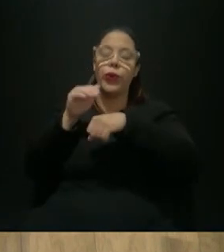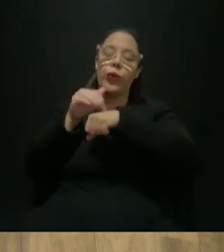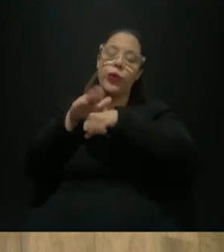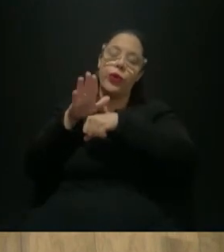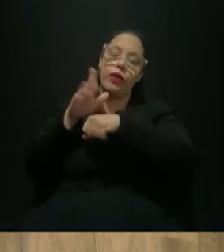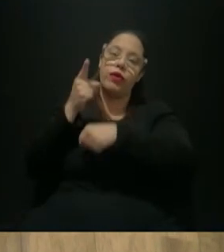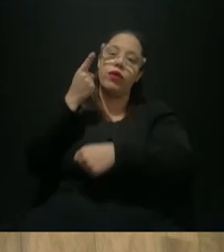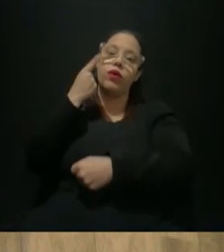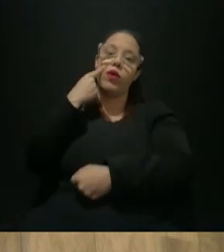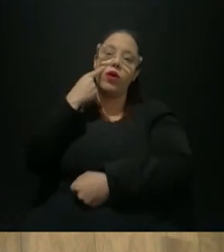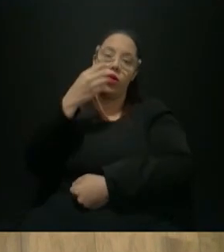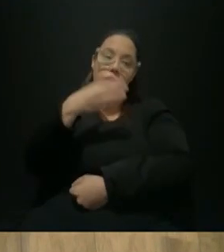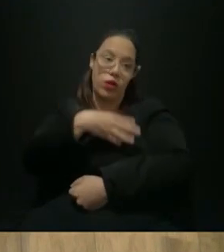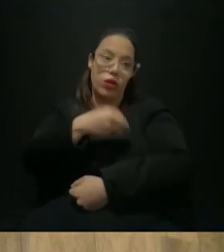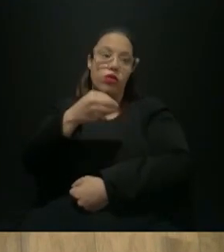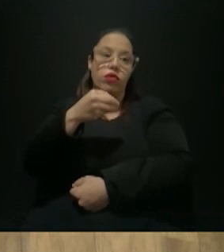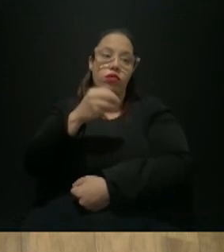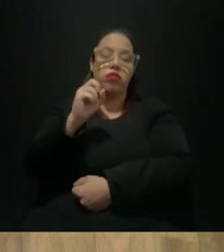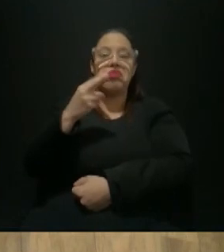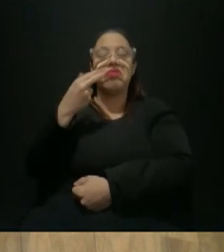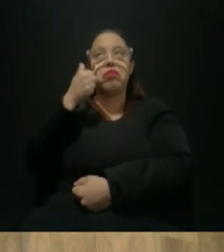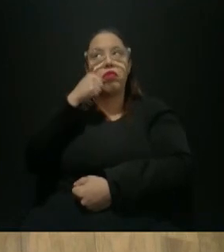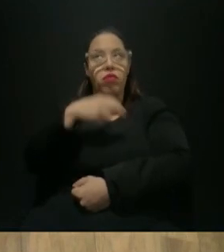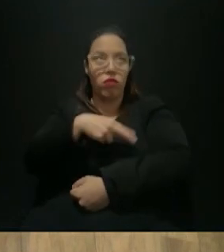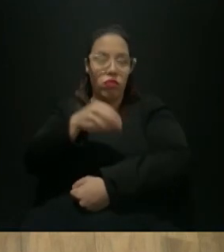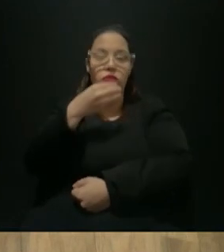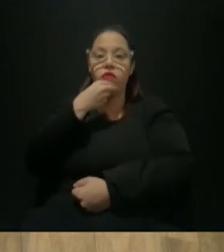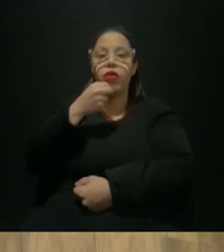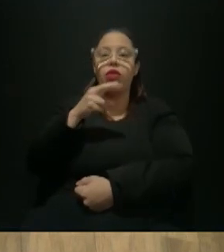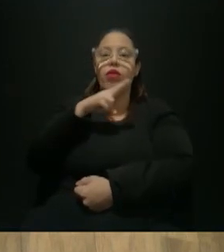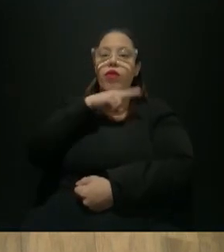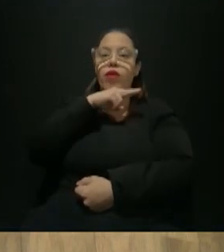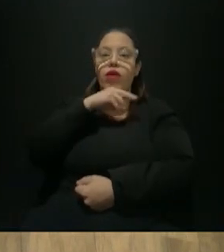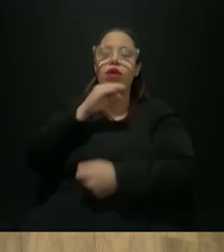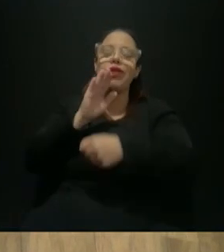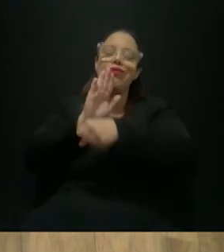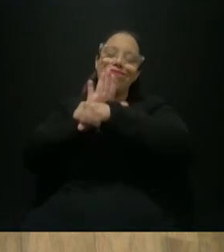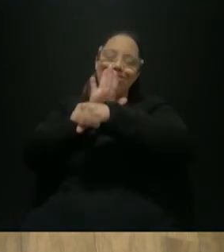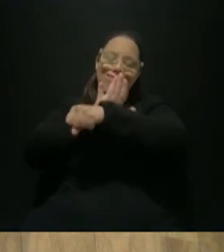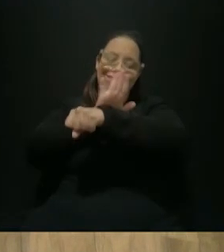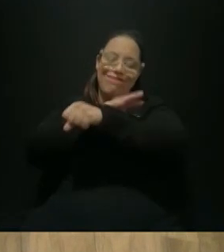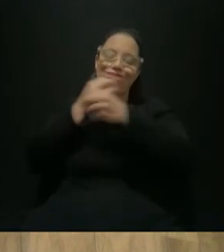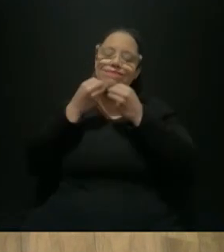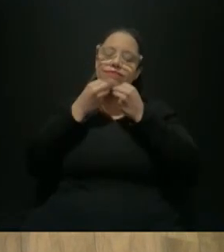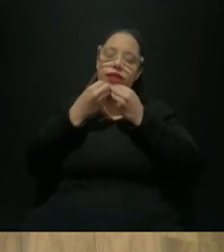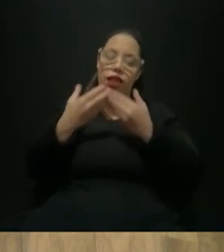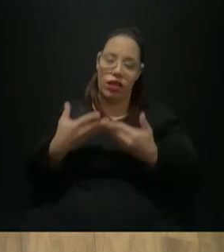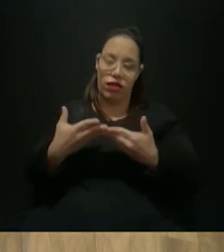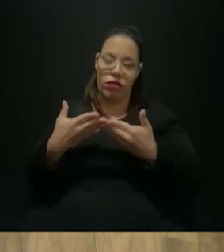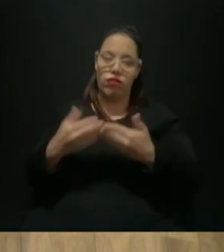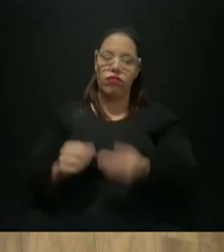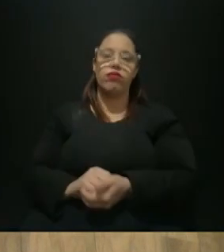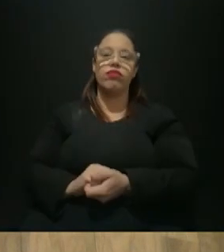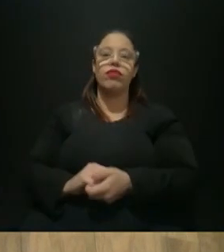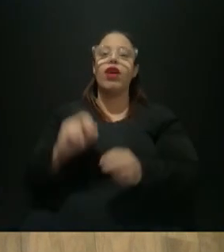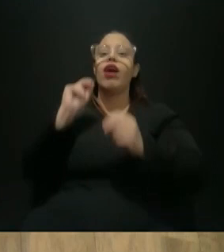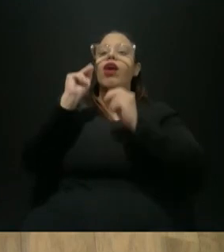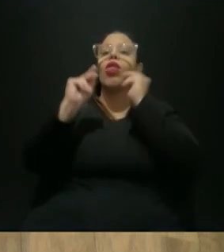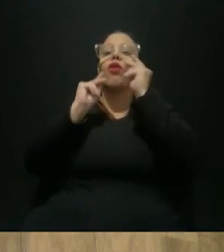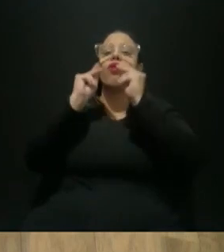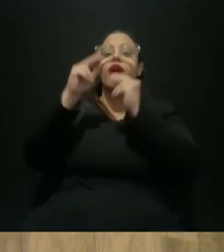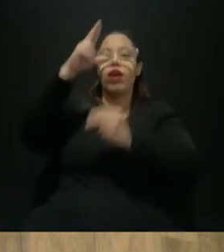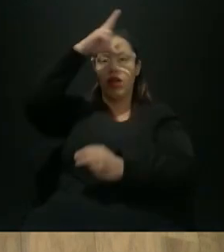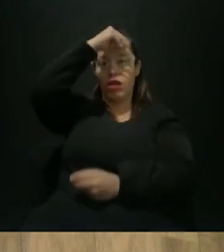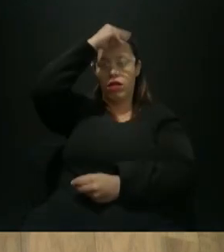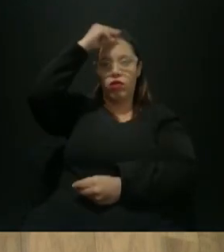filho, nossa filha, nossos netos estão sendo bem cuidados. Então, eu costumo até falar para o prefeito, não é só investimento futuro.